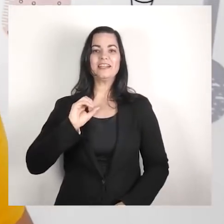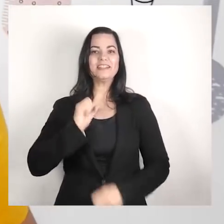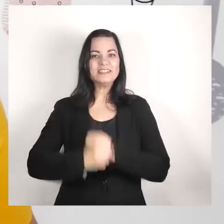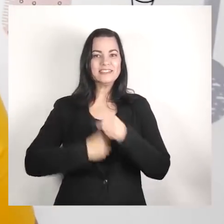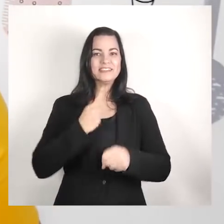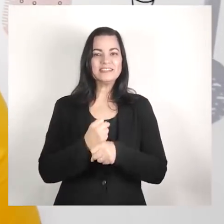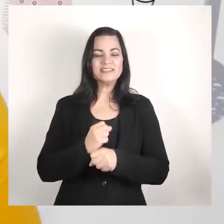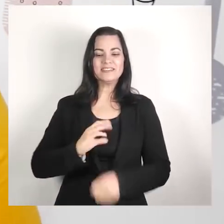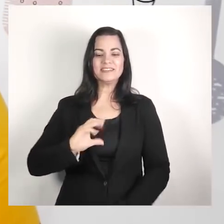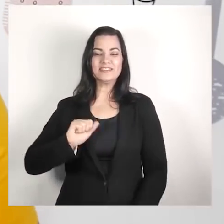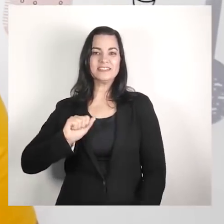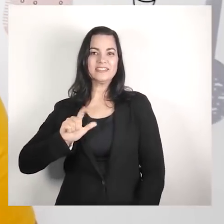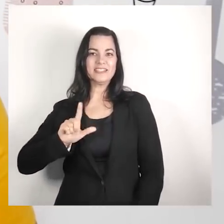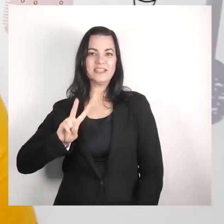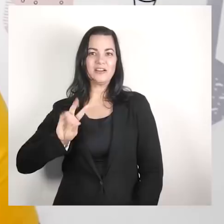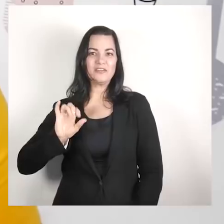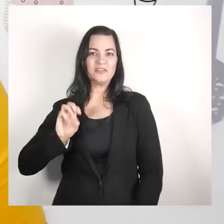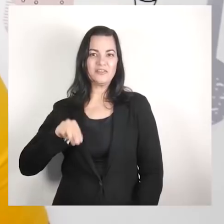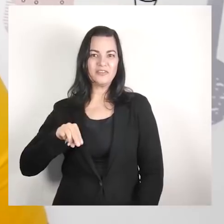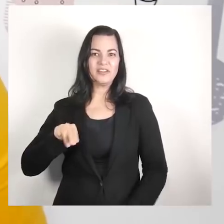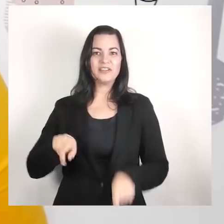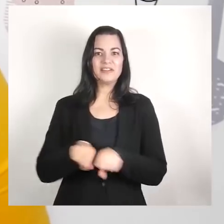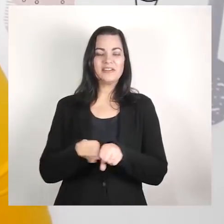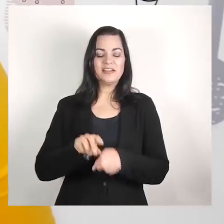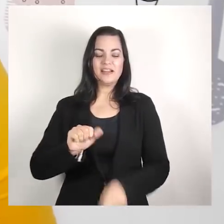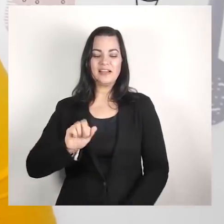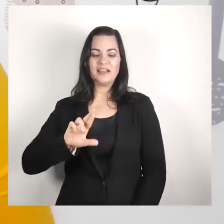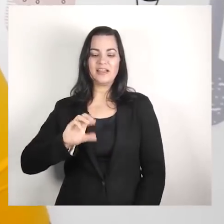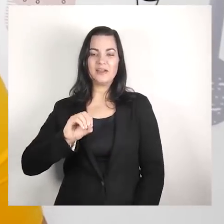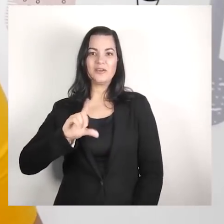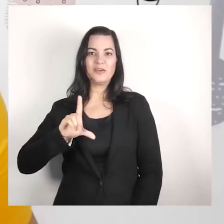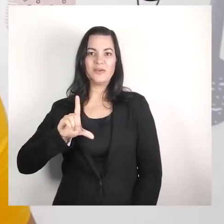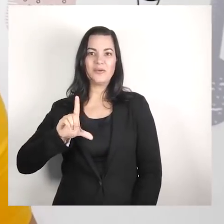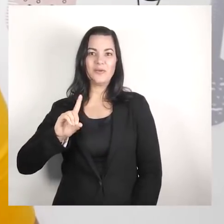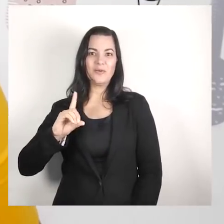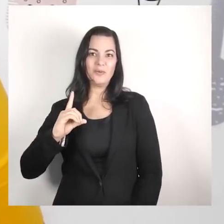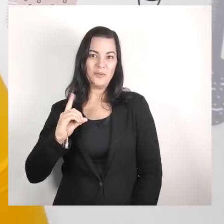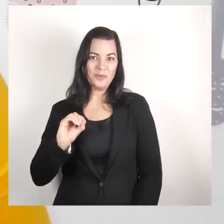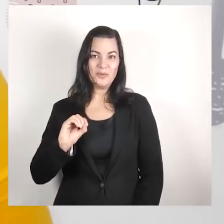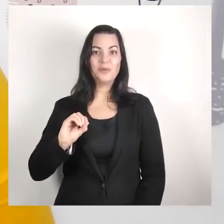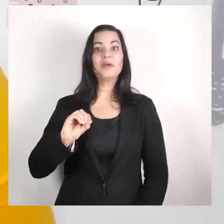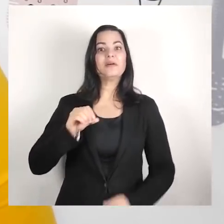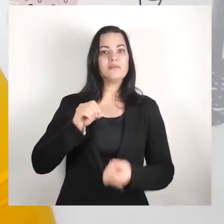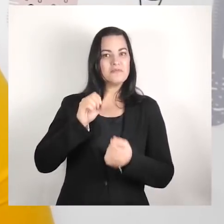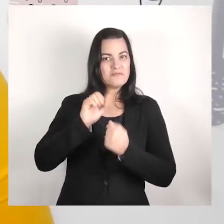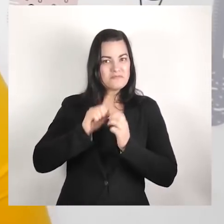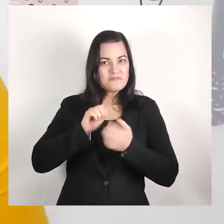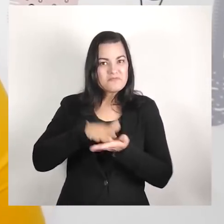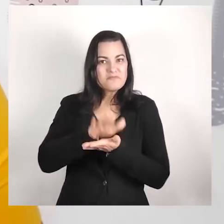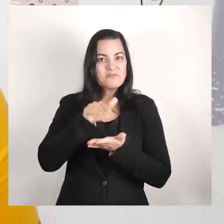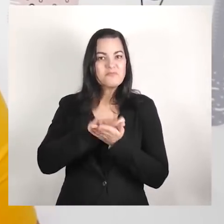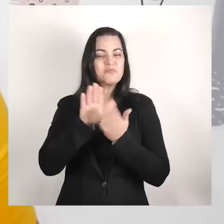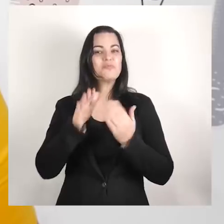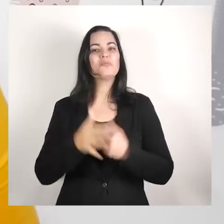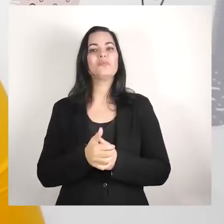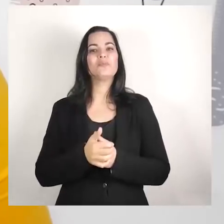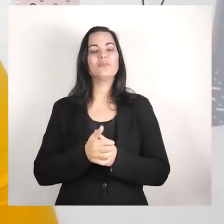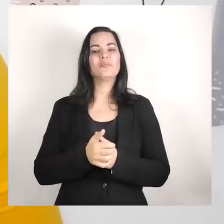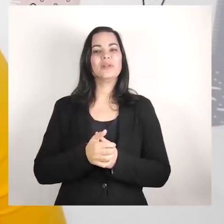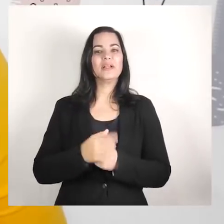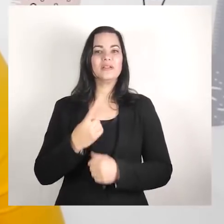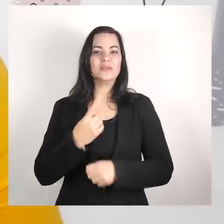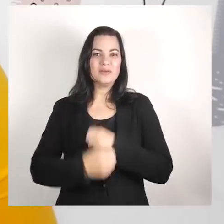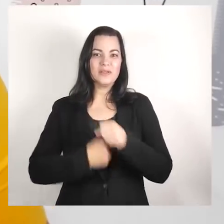Os 10 Anos de Calvin e Haroldo, que foi publicado no ano de 1996 pela editora